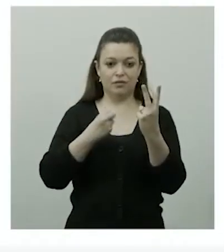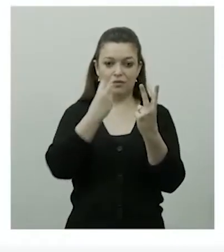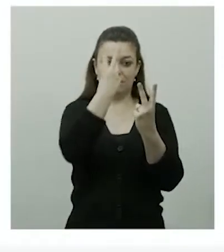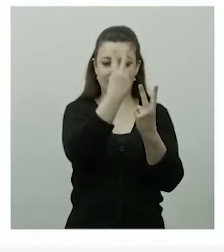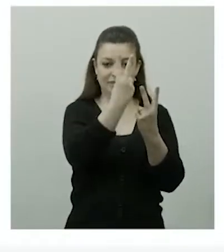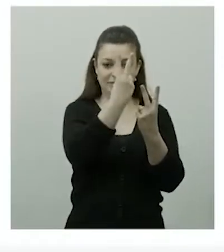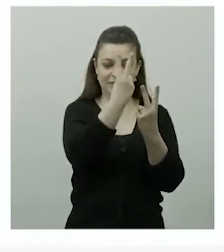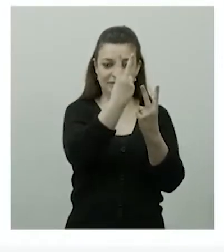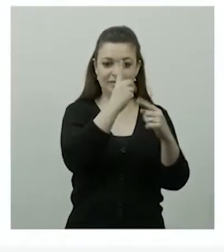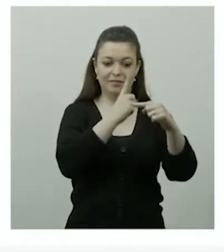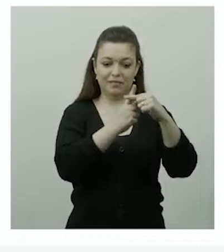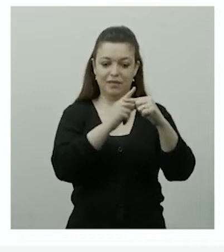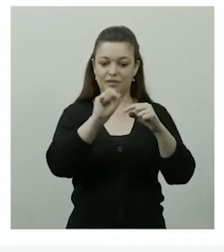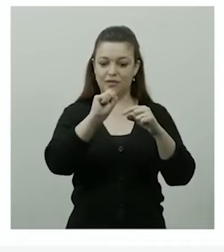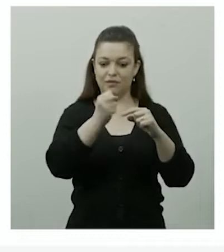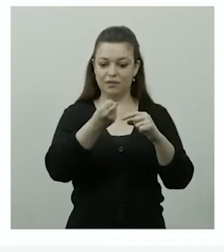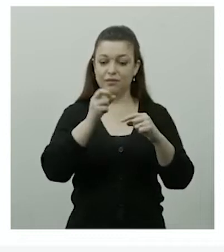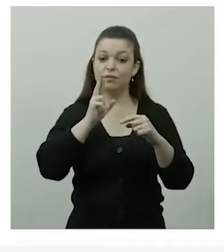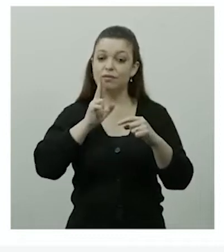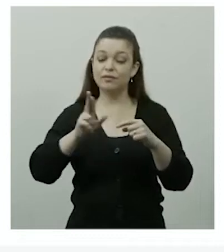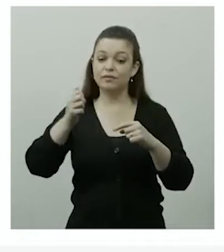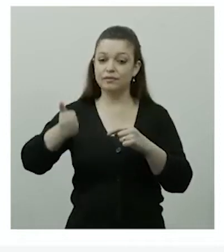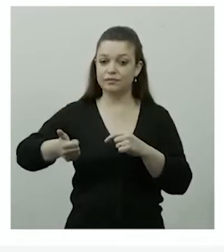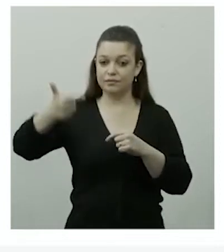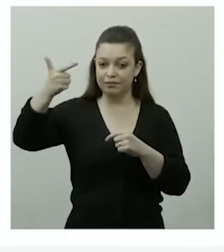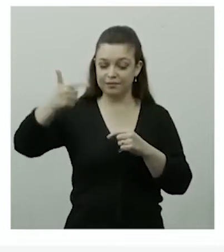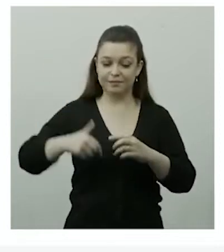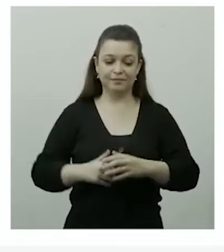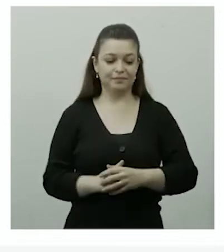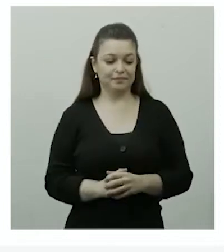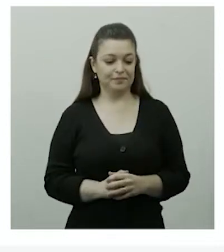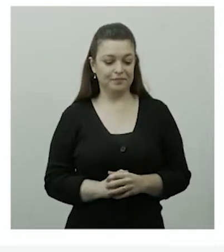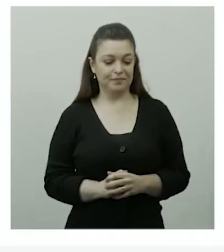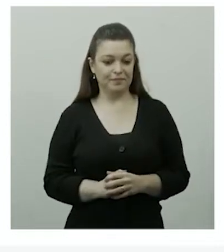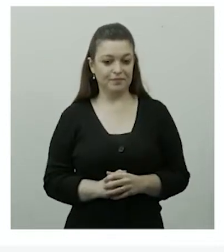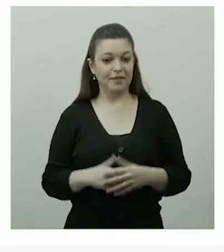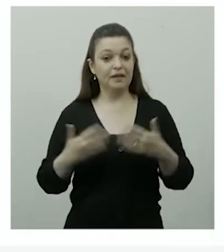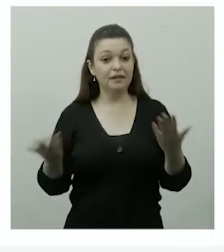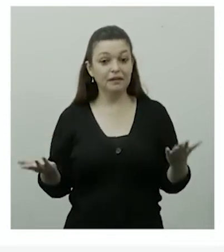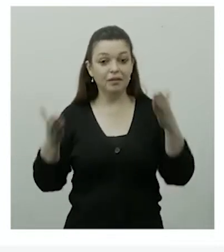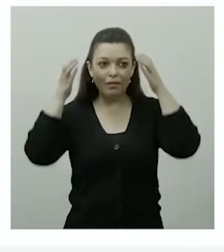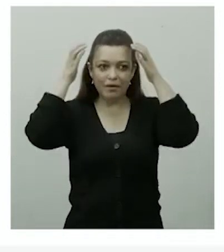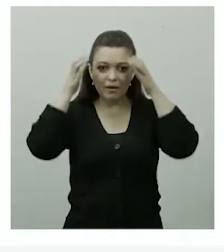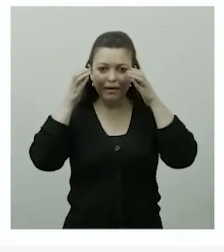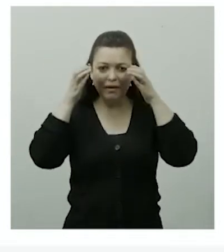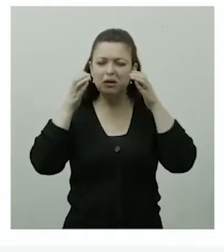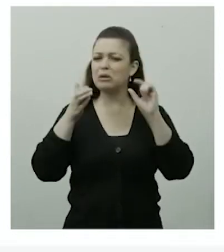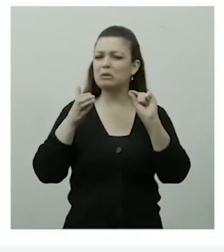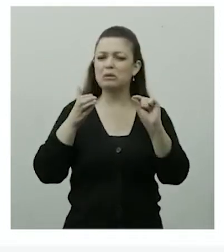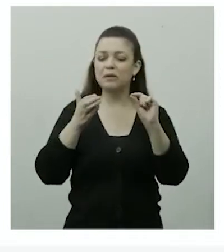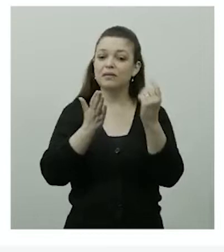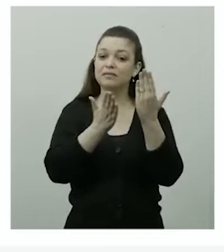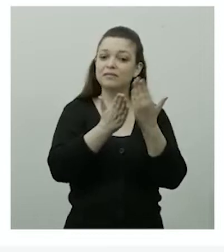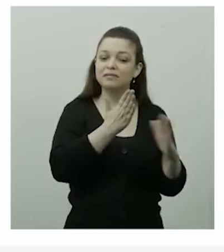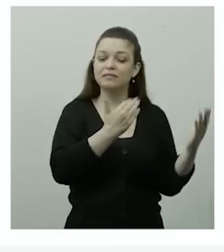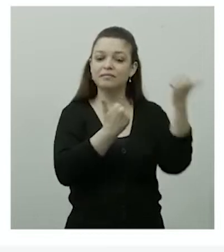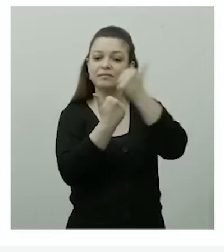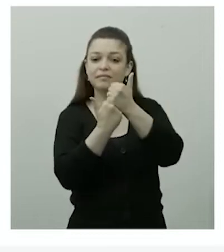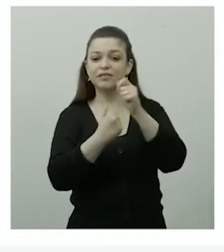8 é igual a 12. O capacete, então, é o x da nossa